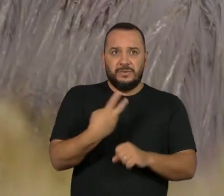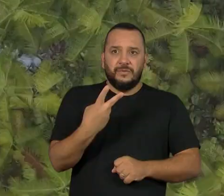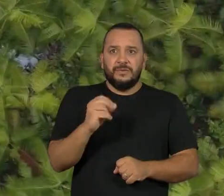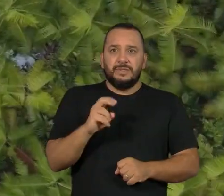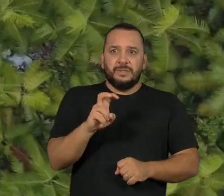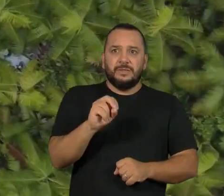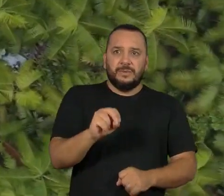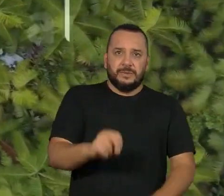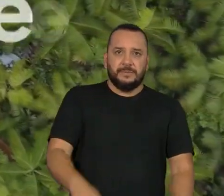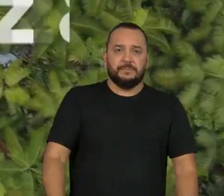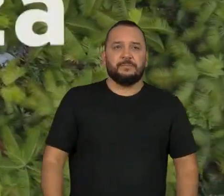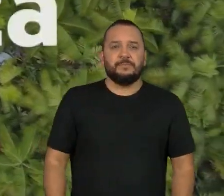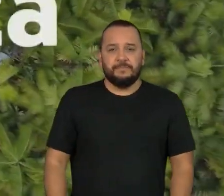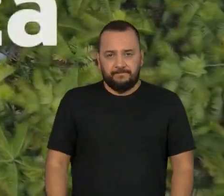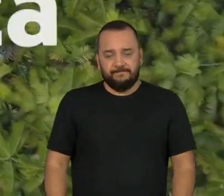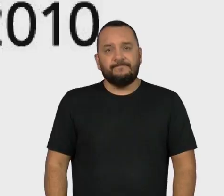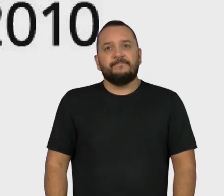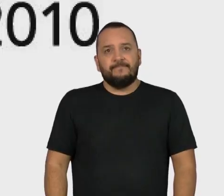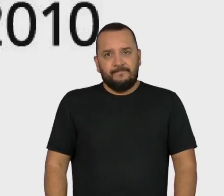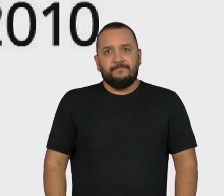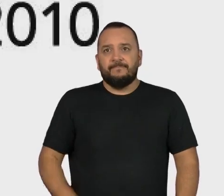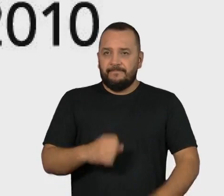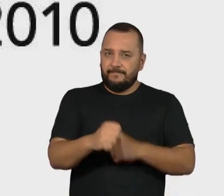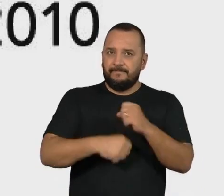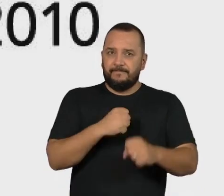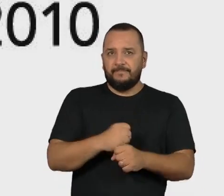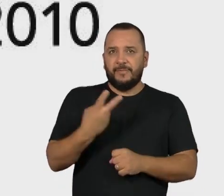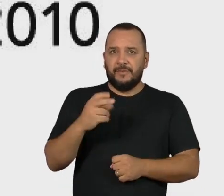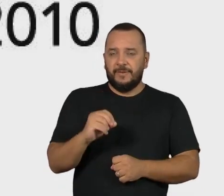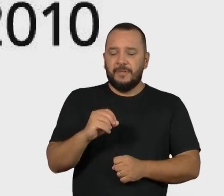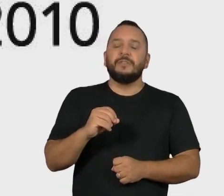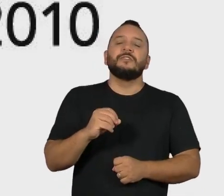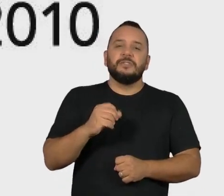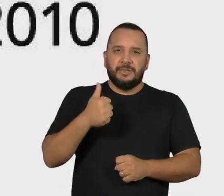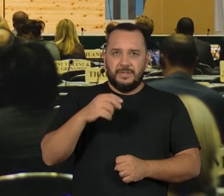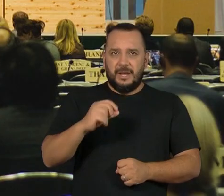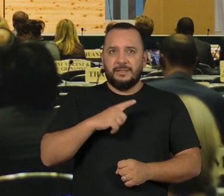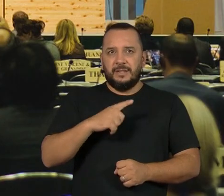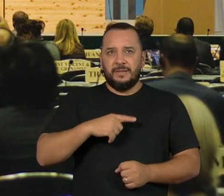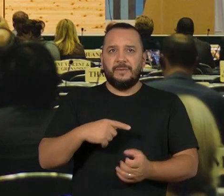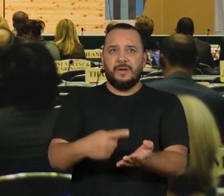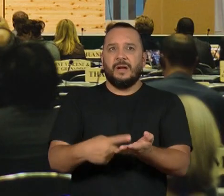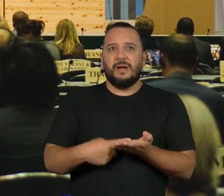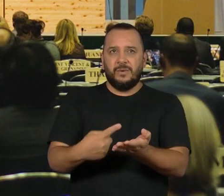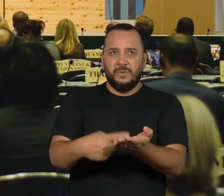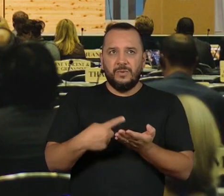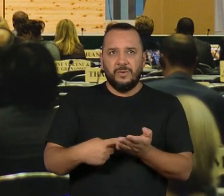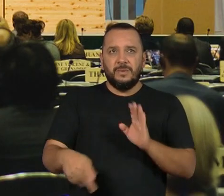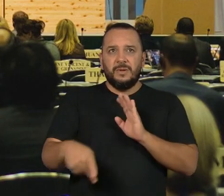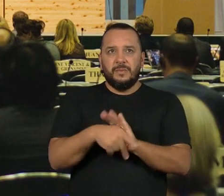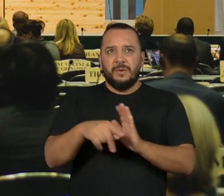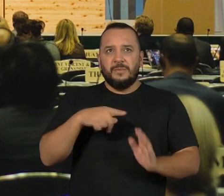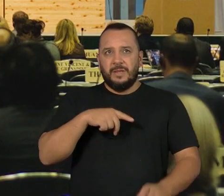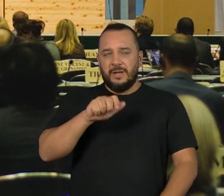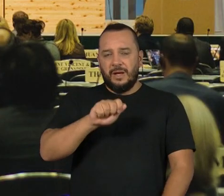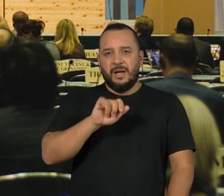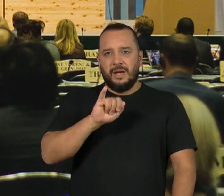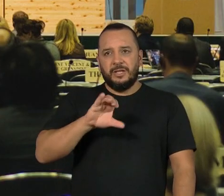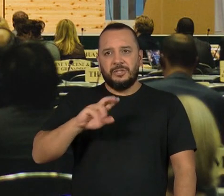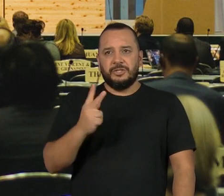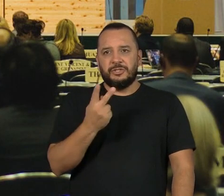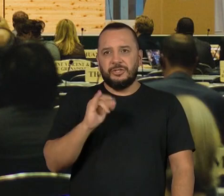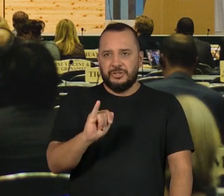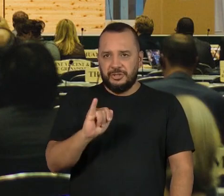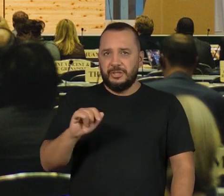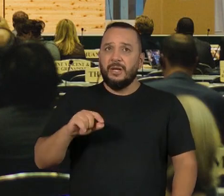2050. Em 2010, a gente teve o acordo de Aichi. São metas que a gente estabelece onde